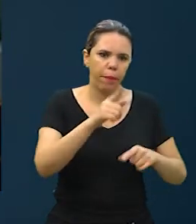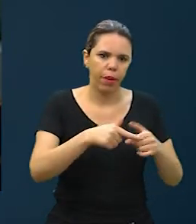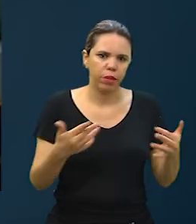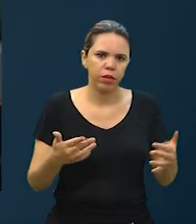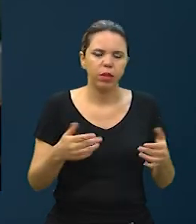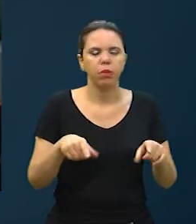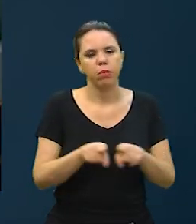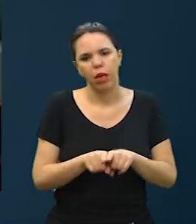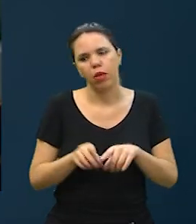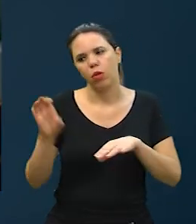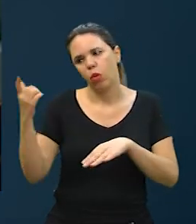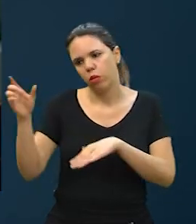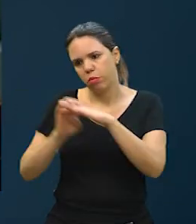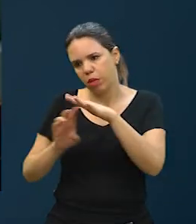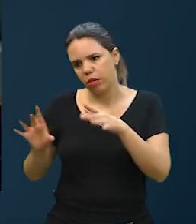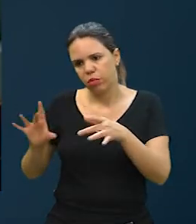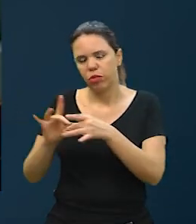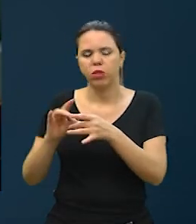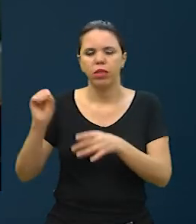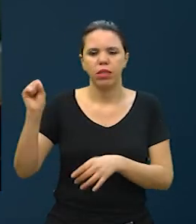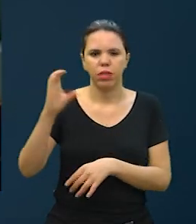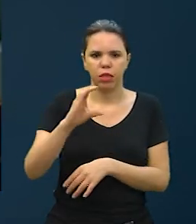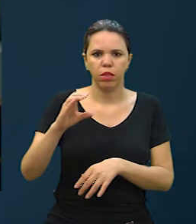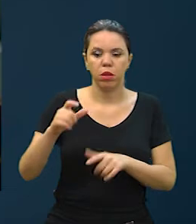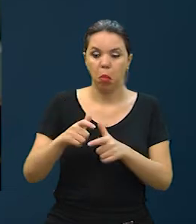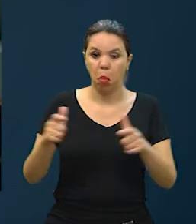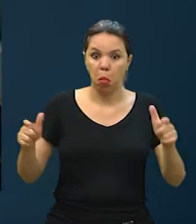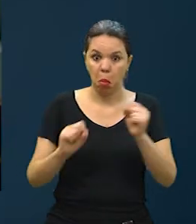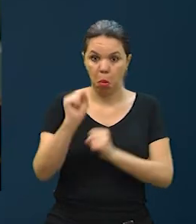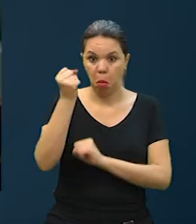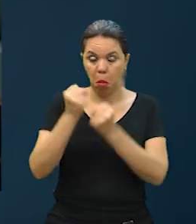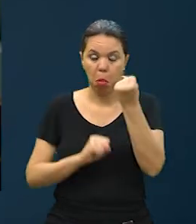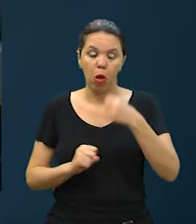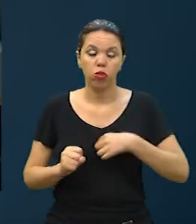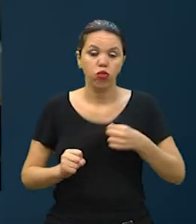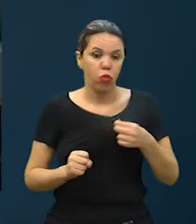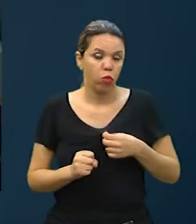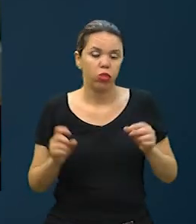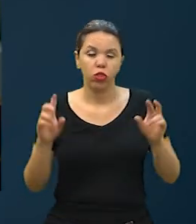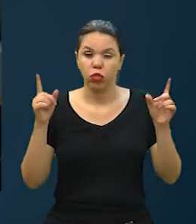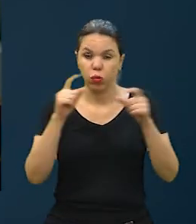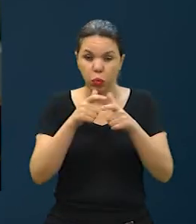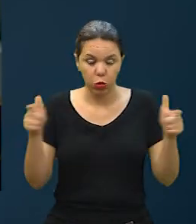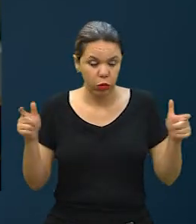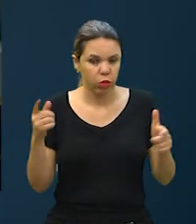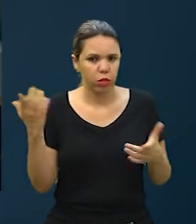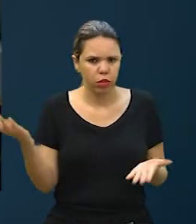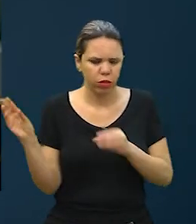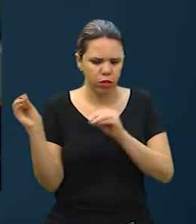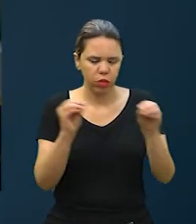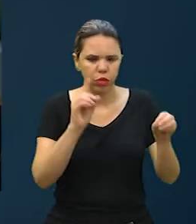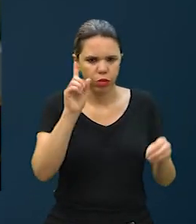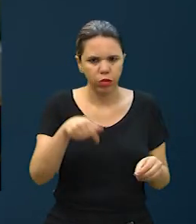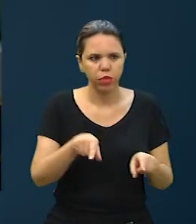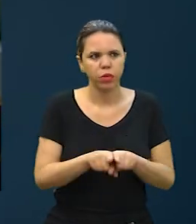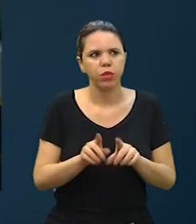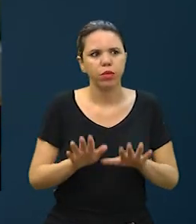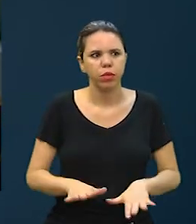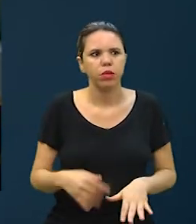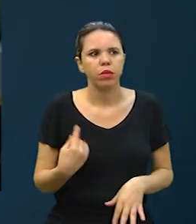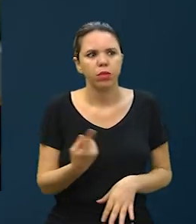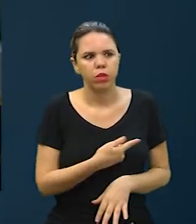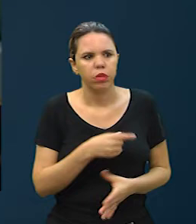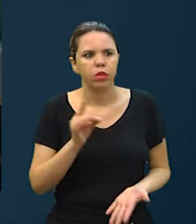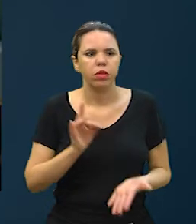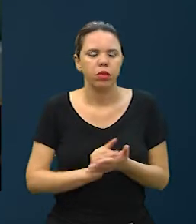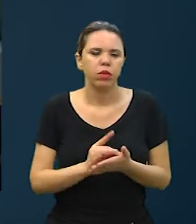quanto de fornecedores. E Santa Catarina é um polo têxtil muito grande, então a nossa decisão de vir para cá, ela foi para isso, e